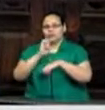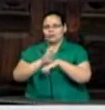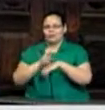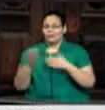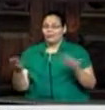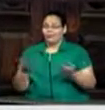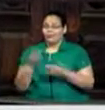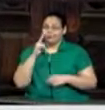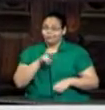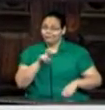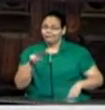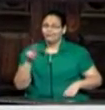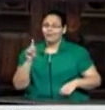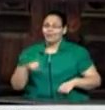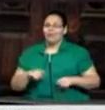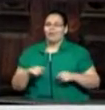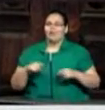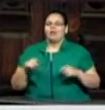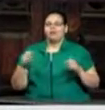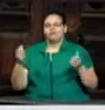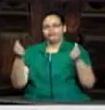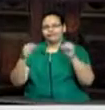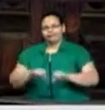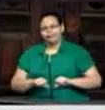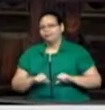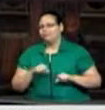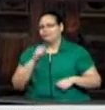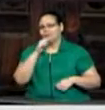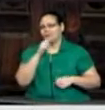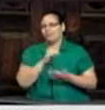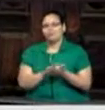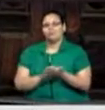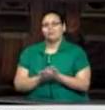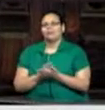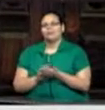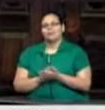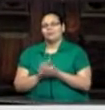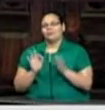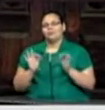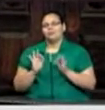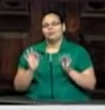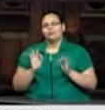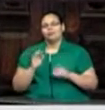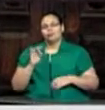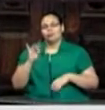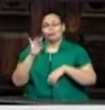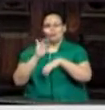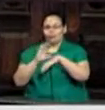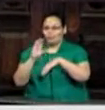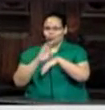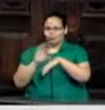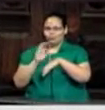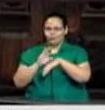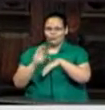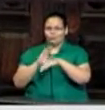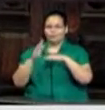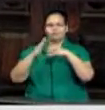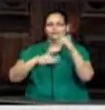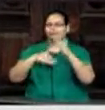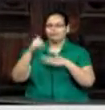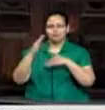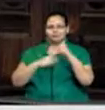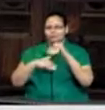que a gente assiste é um colapso, onde não funciona nem os cursos de profissionalização